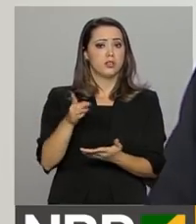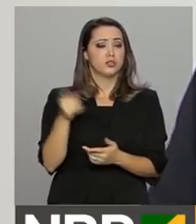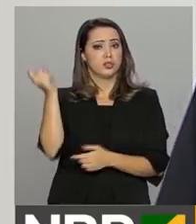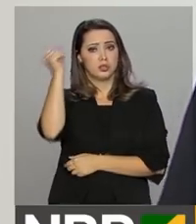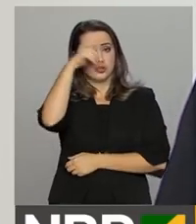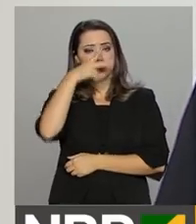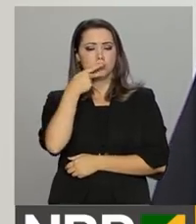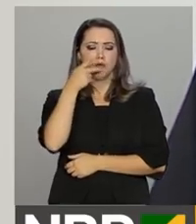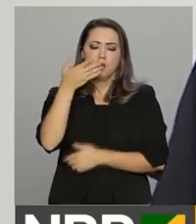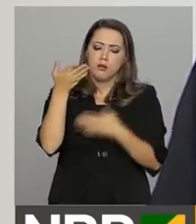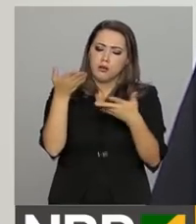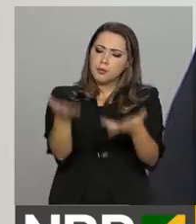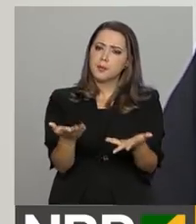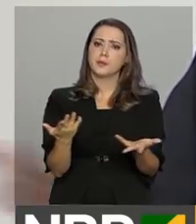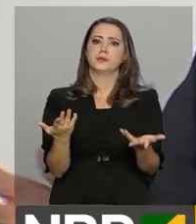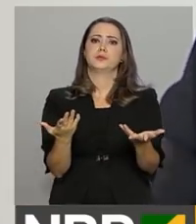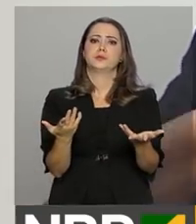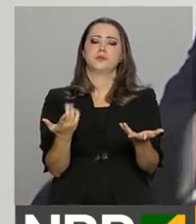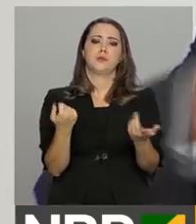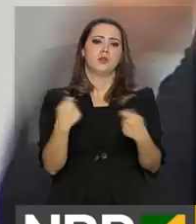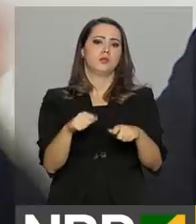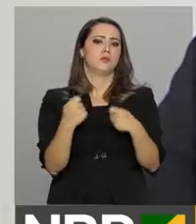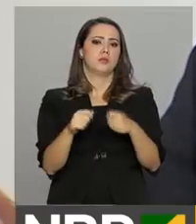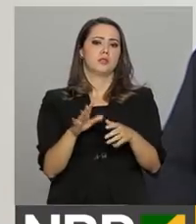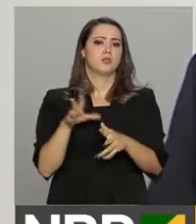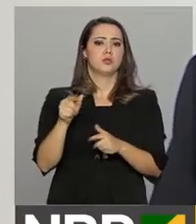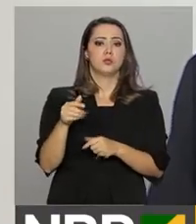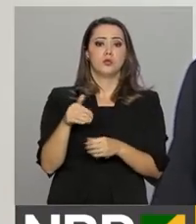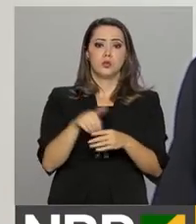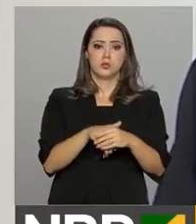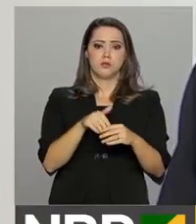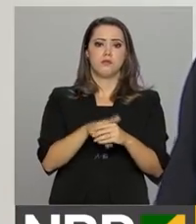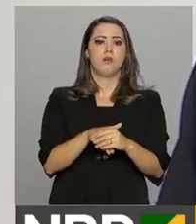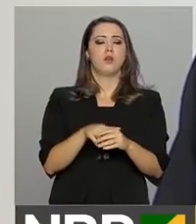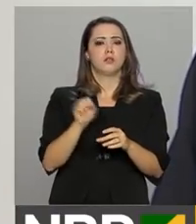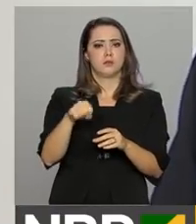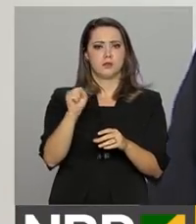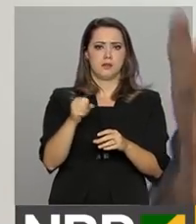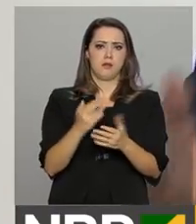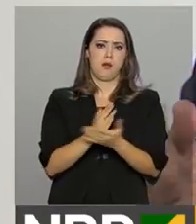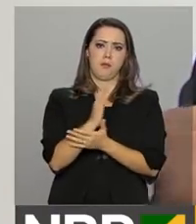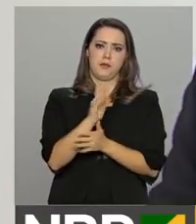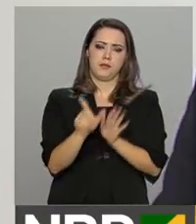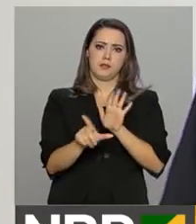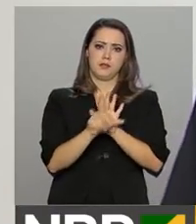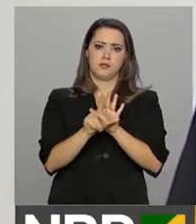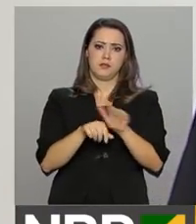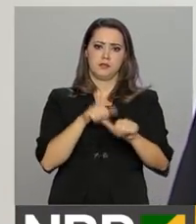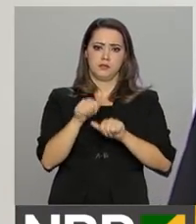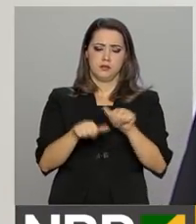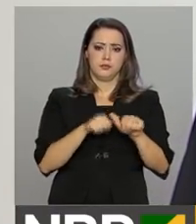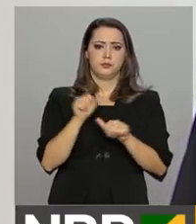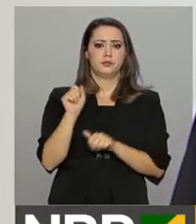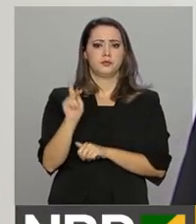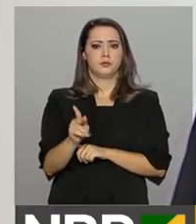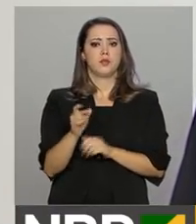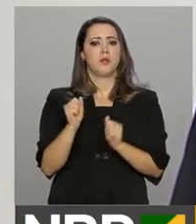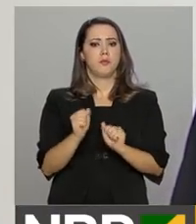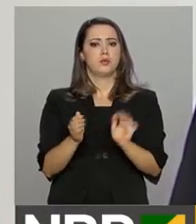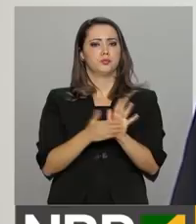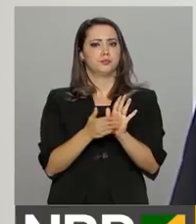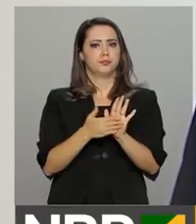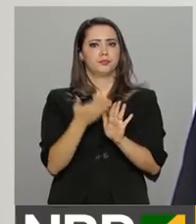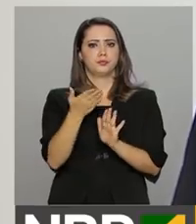discurso entusiasmado para nem é preciso dizer que aqui todos voto a favor da previdência pode aplaudir da previdência social